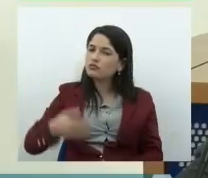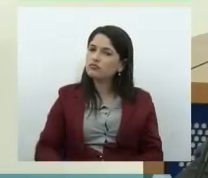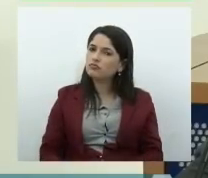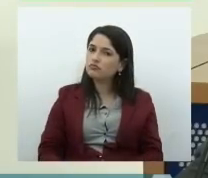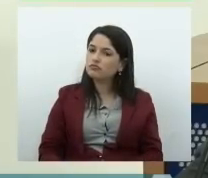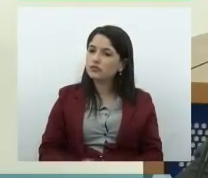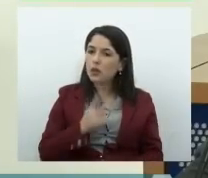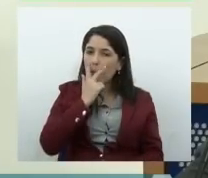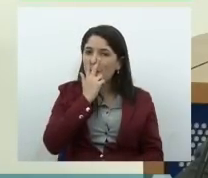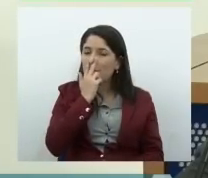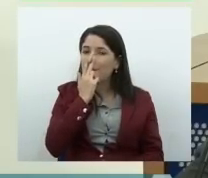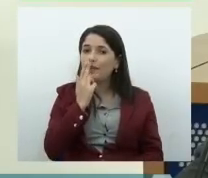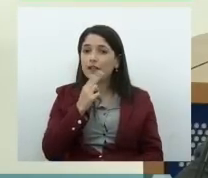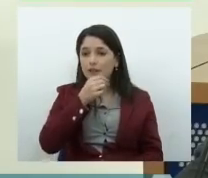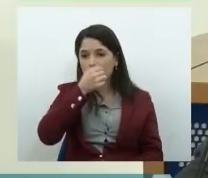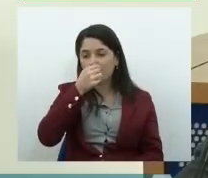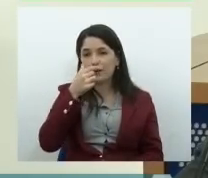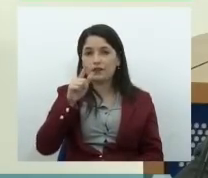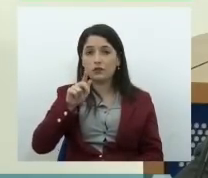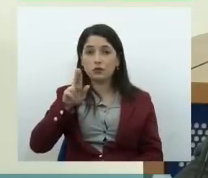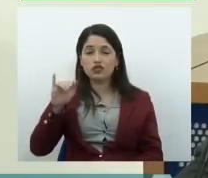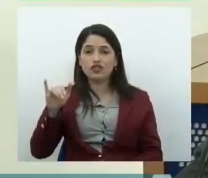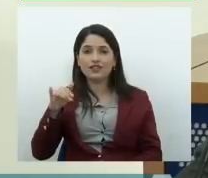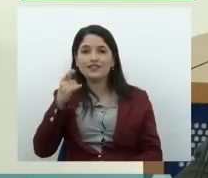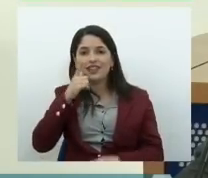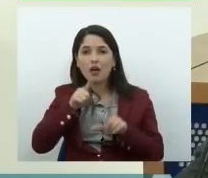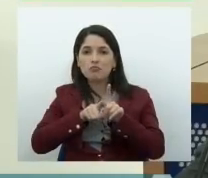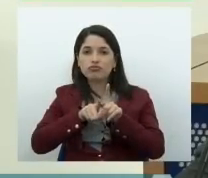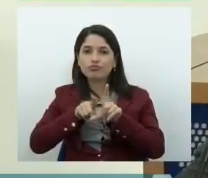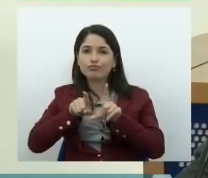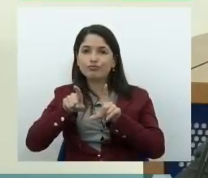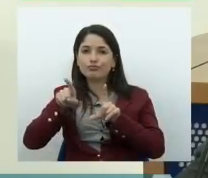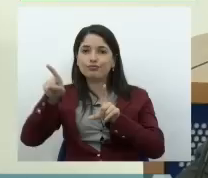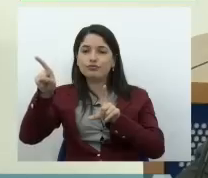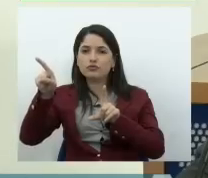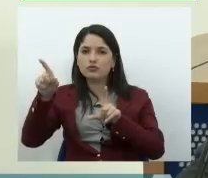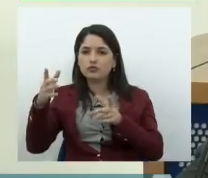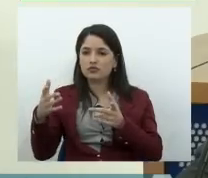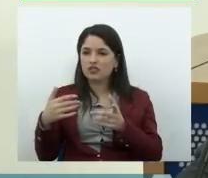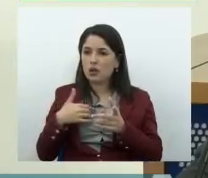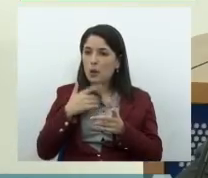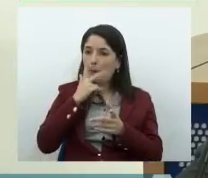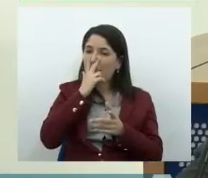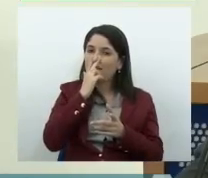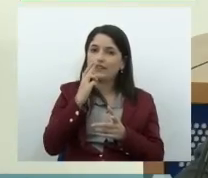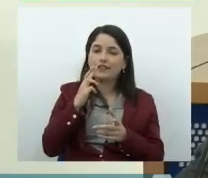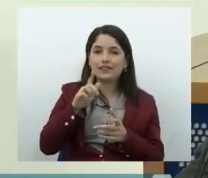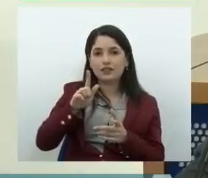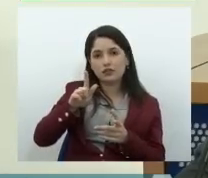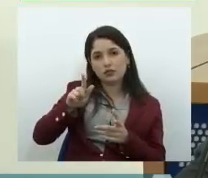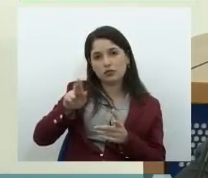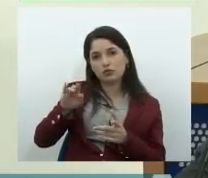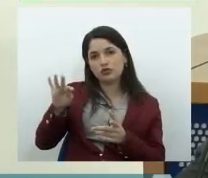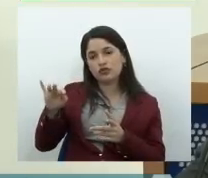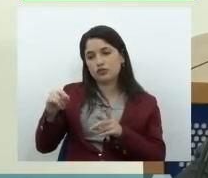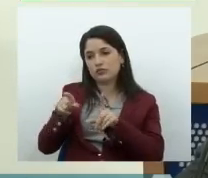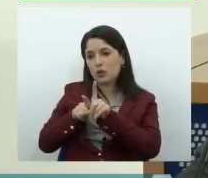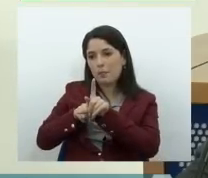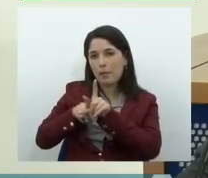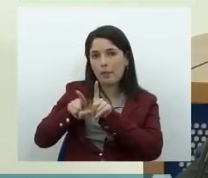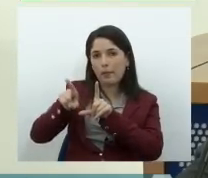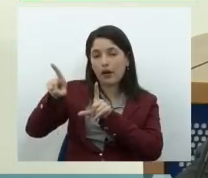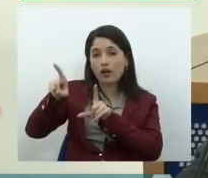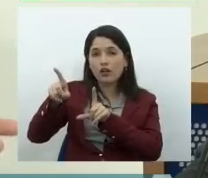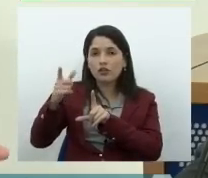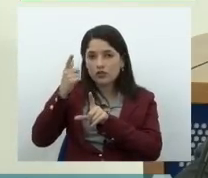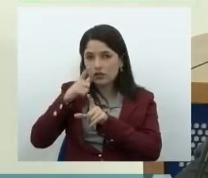ascensão deste candidato, do Guti. Só por esse fato da gente mostrar uma possível ascensão e chegada de verdade no segundo